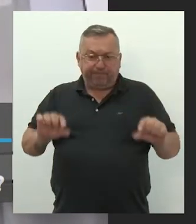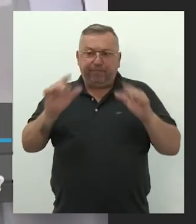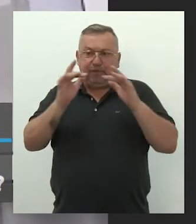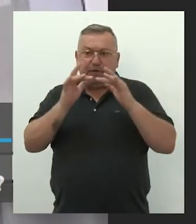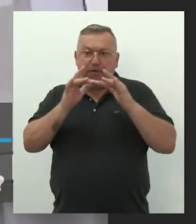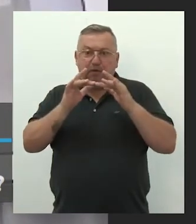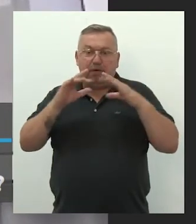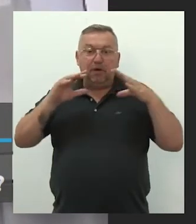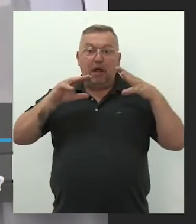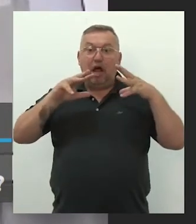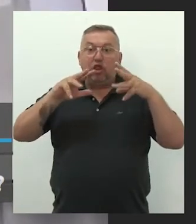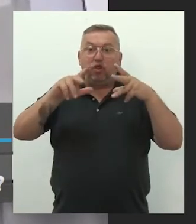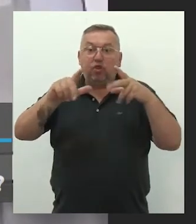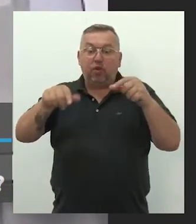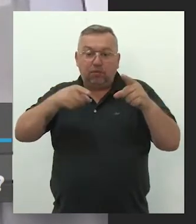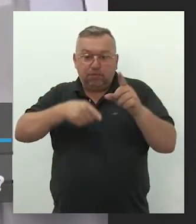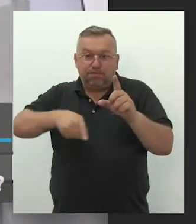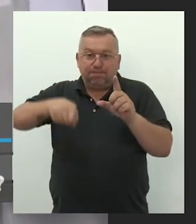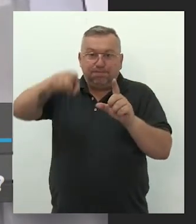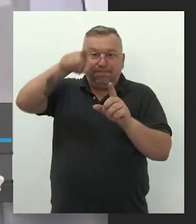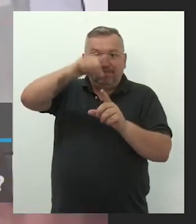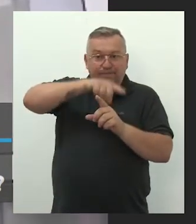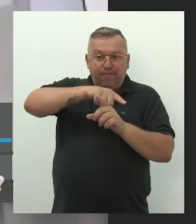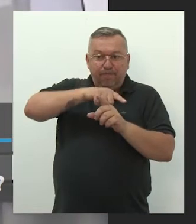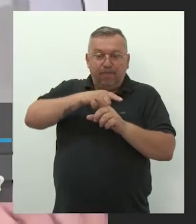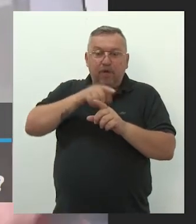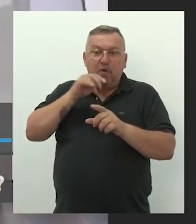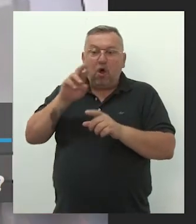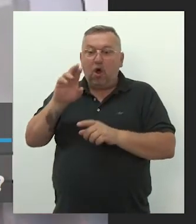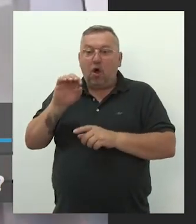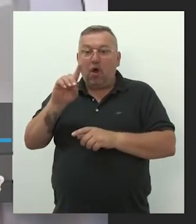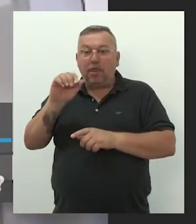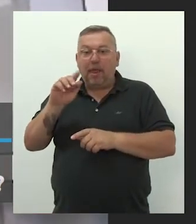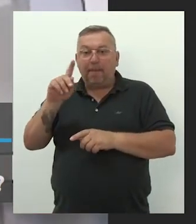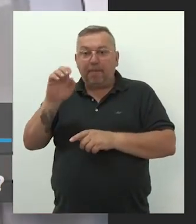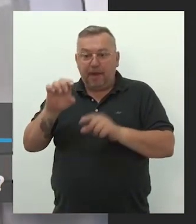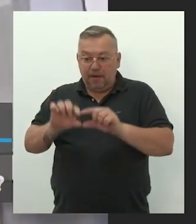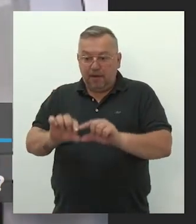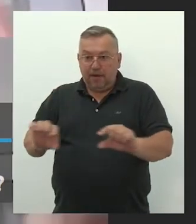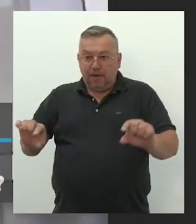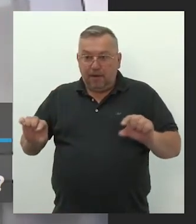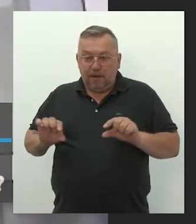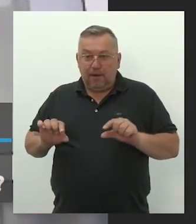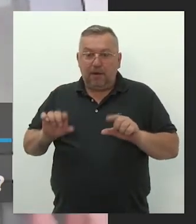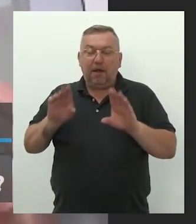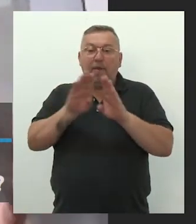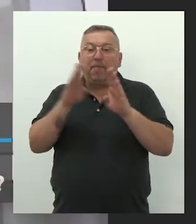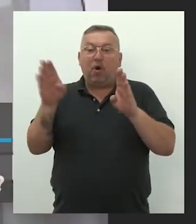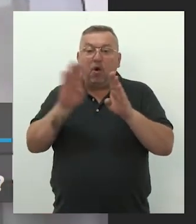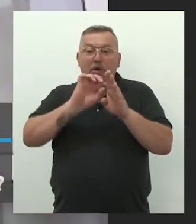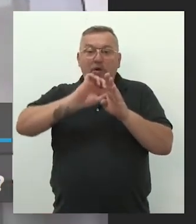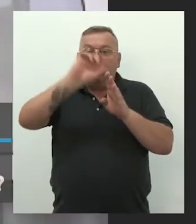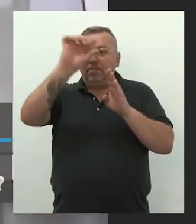a todo o contorno, tá? Então, o rodapé, um batente de porta,